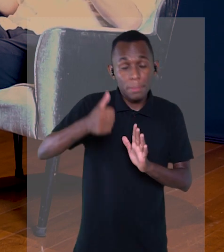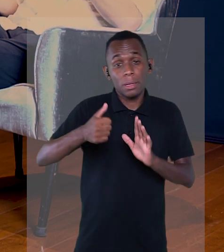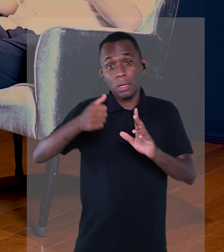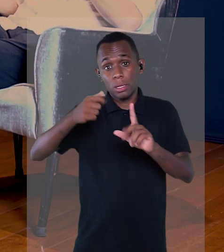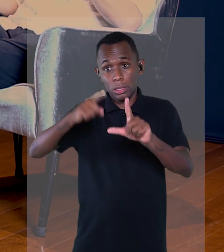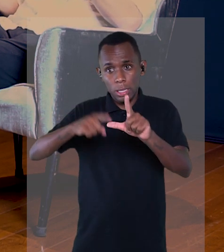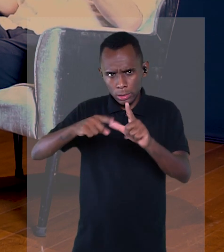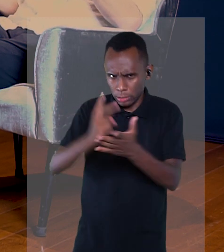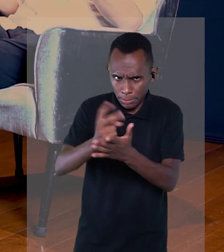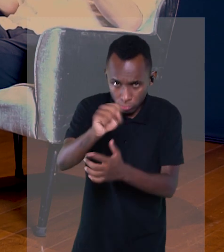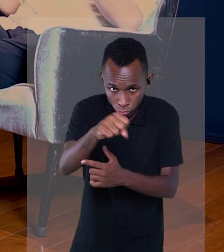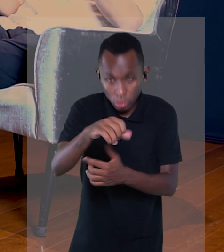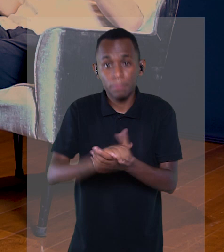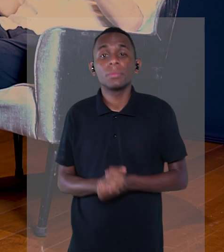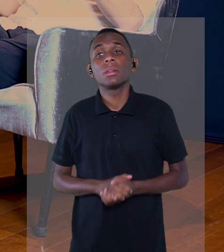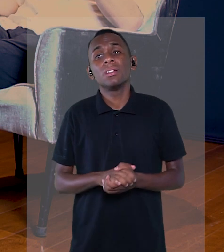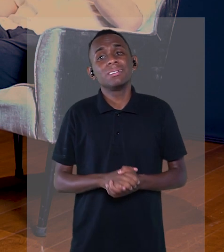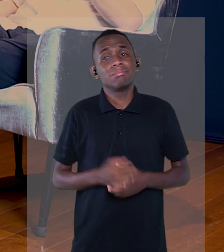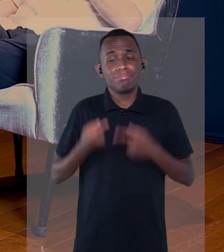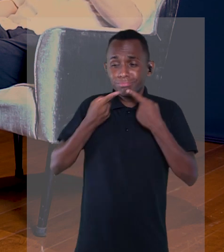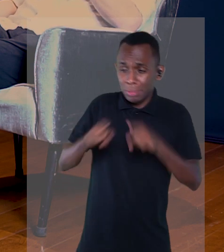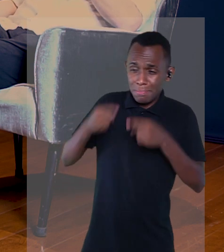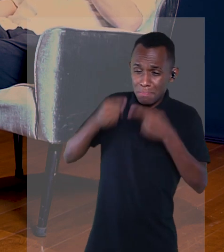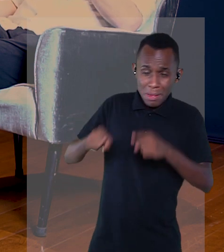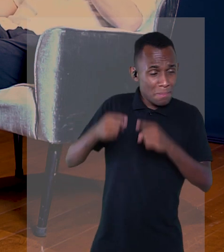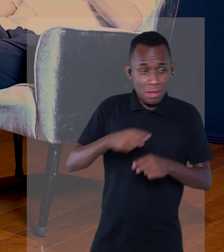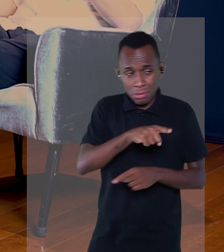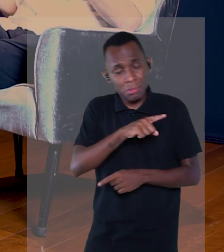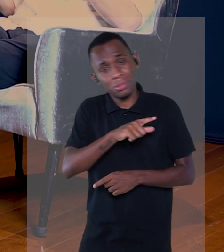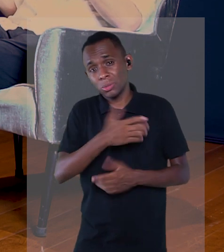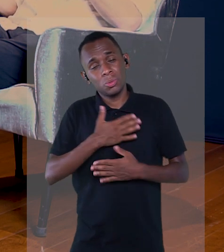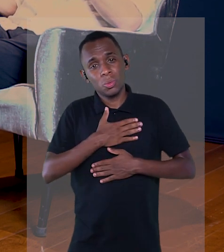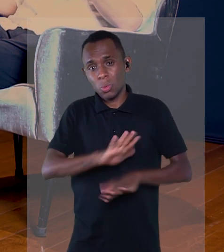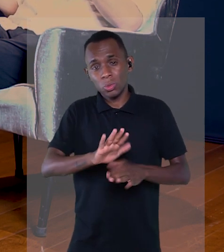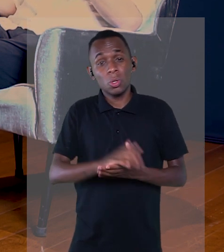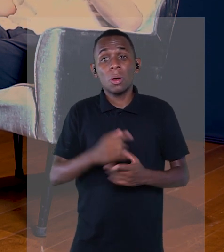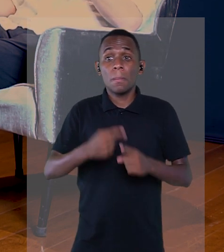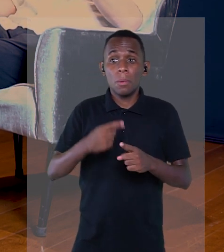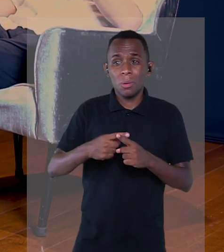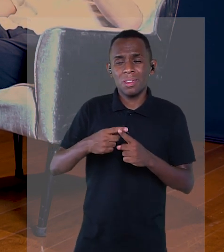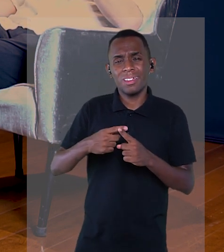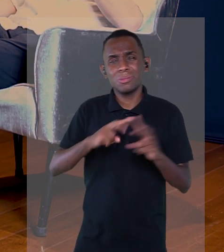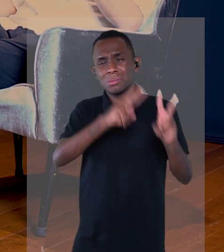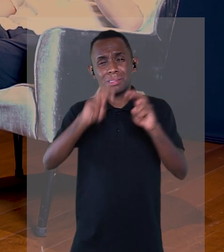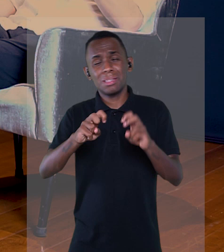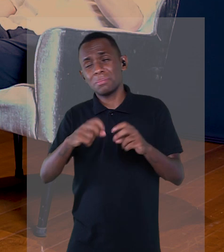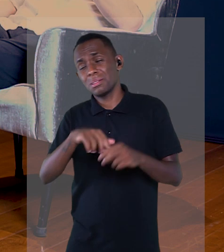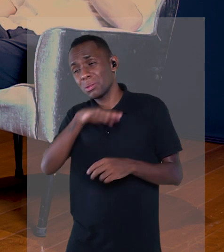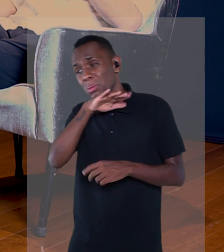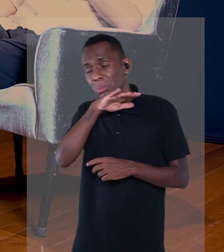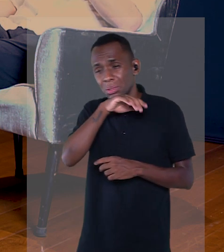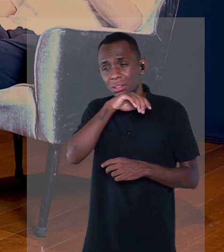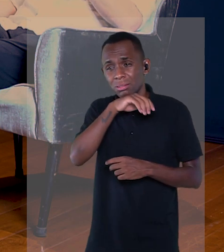letra do Sempre Sim foi inteiramente condenada pelo Lula, porque eu nem lembro o que era, mas era muito para baixo mesmo. E